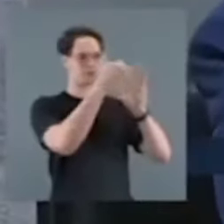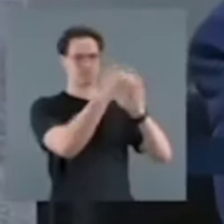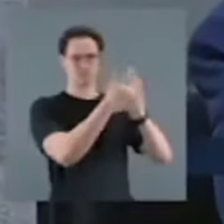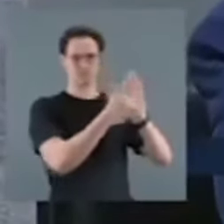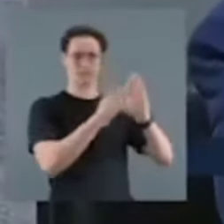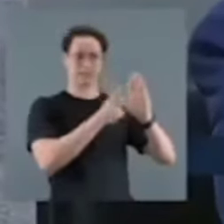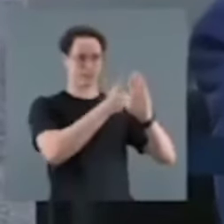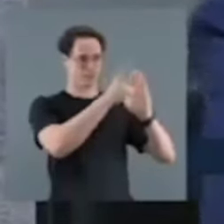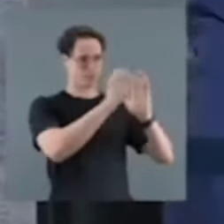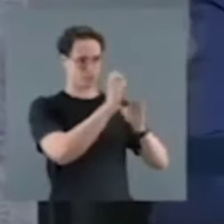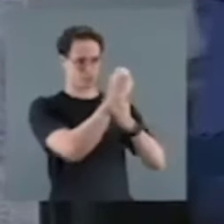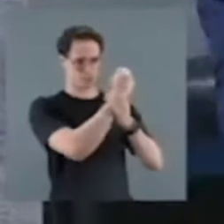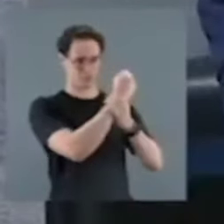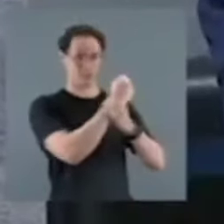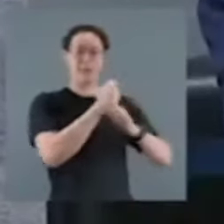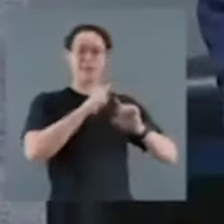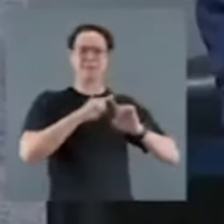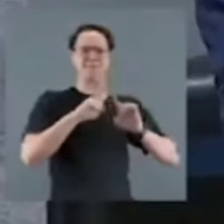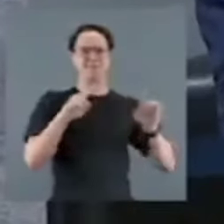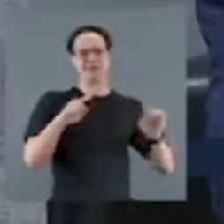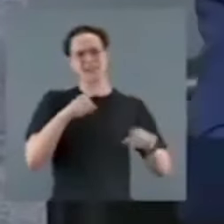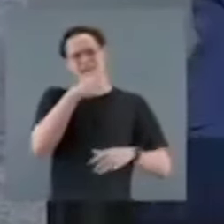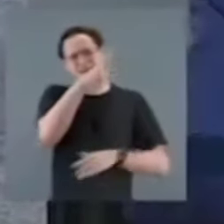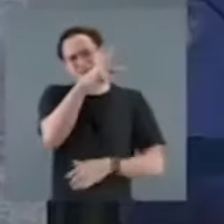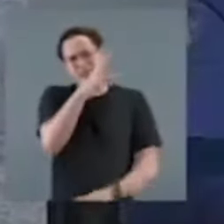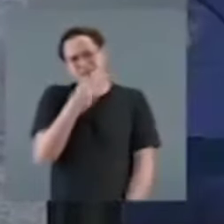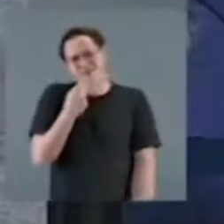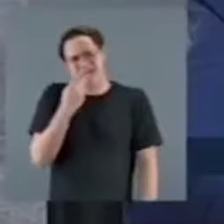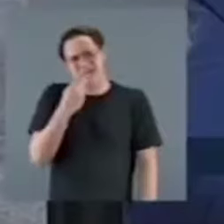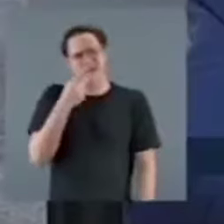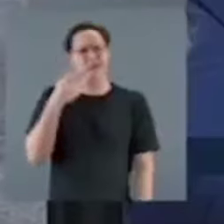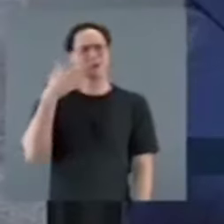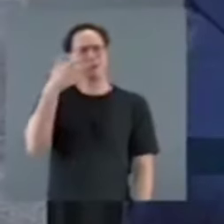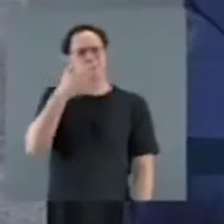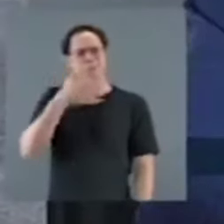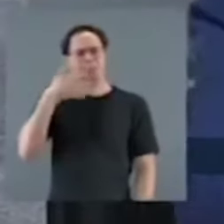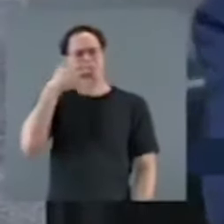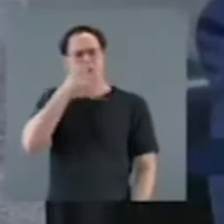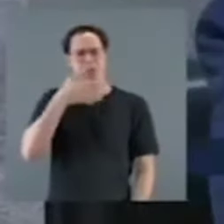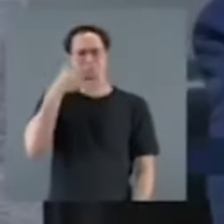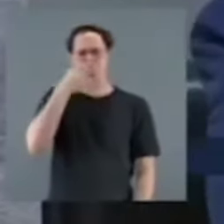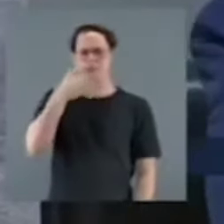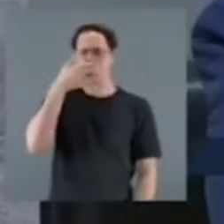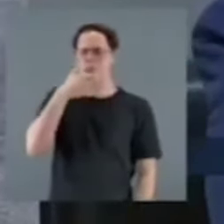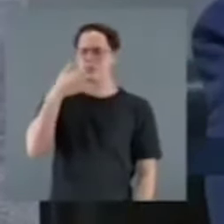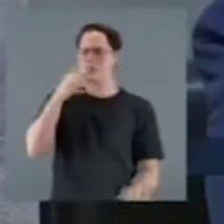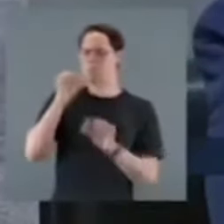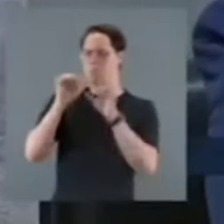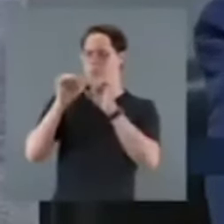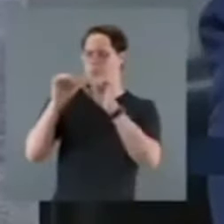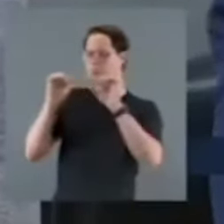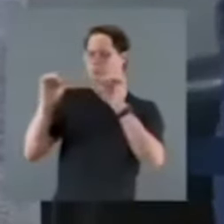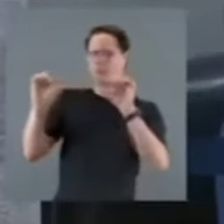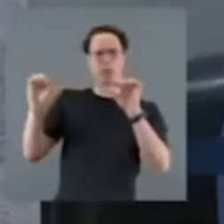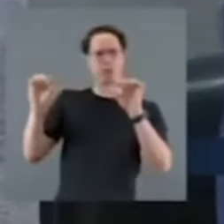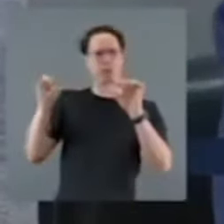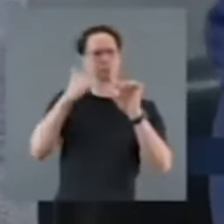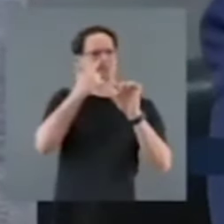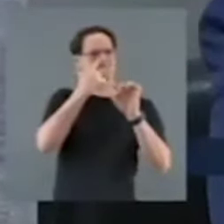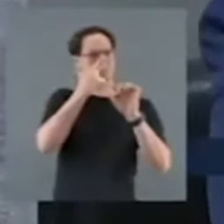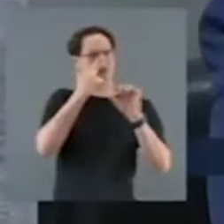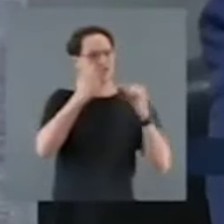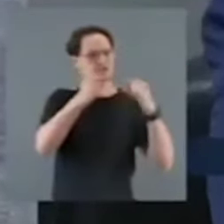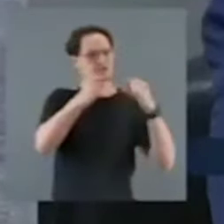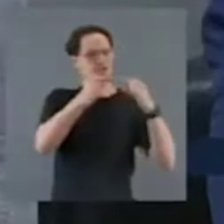sempre. Mas a versão que Vossa Senhoria traz aqui, ela não combina com os fatos. Ela é desmentida